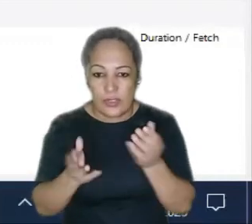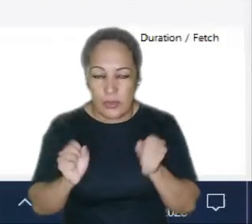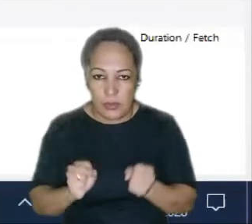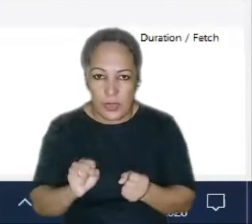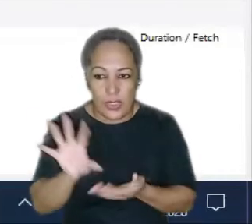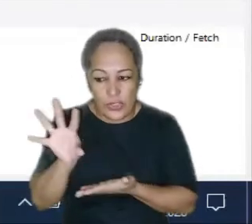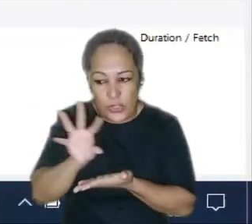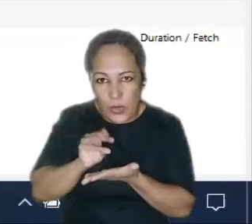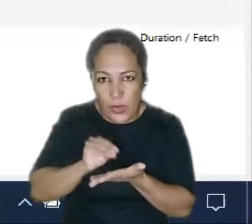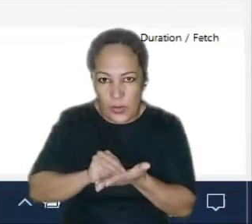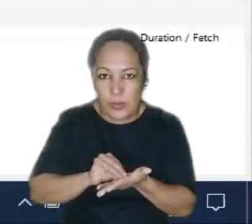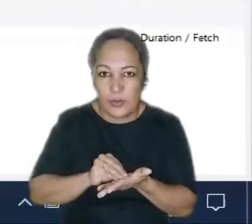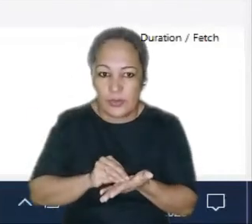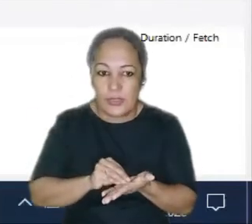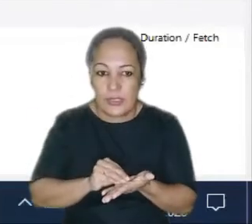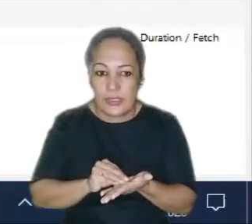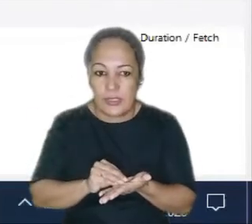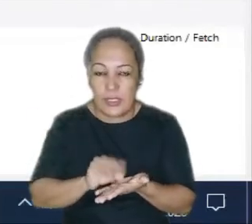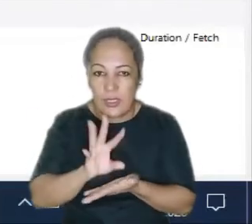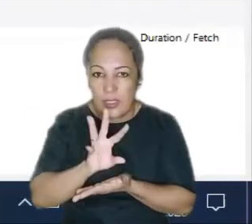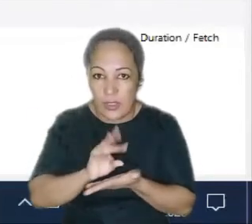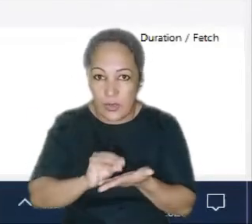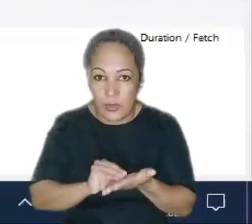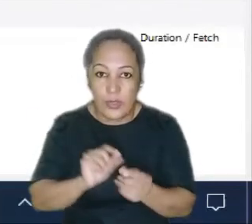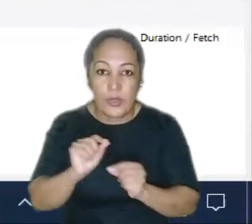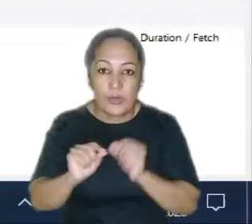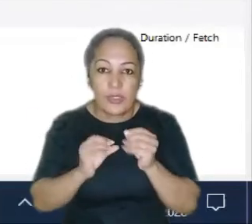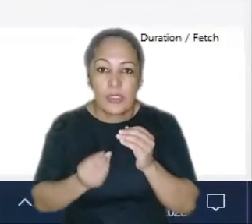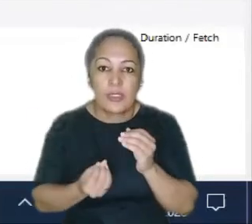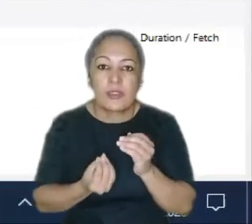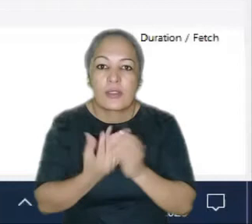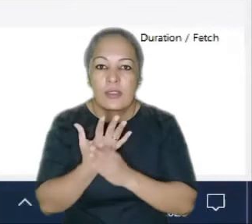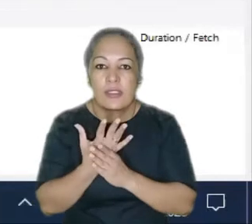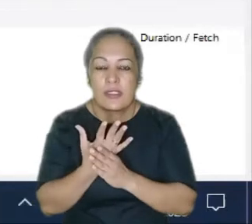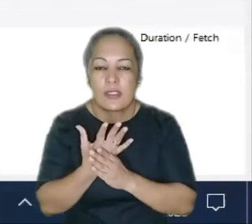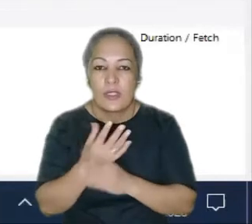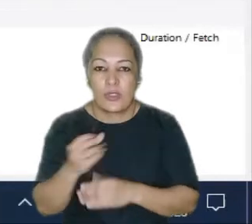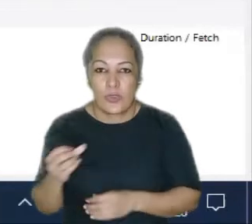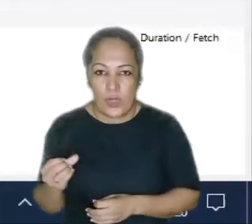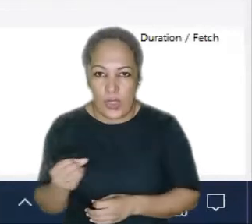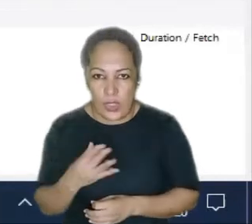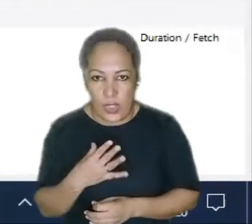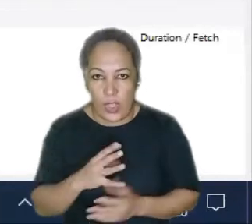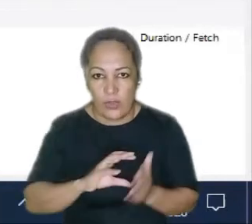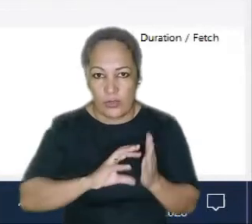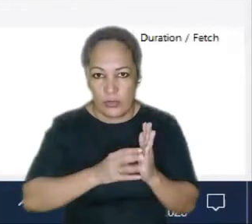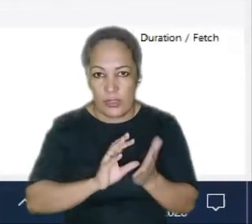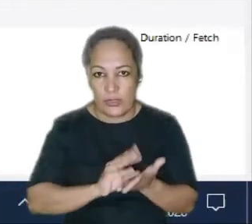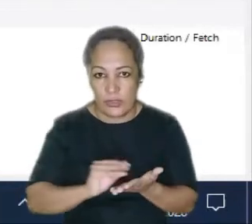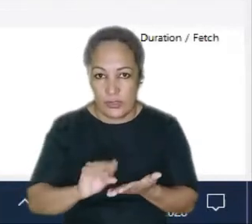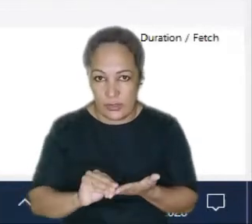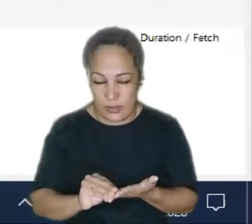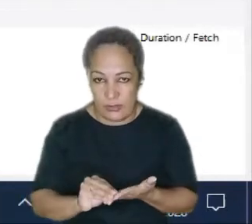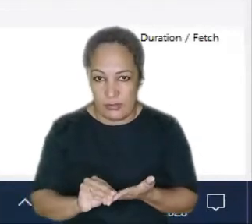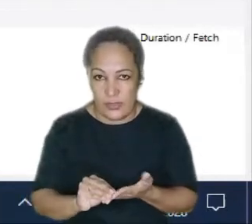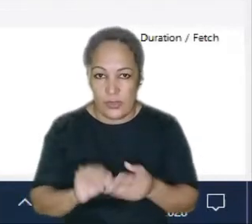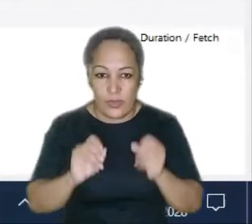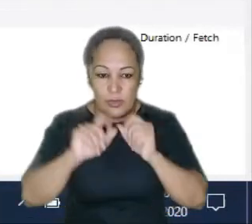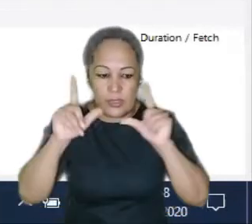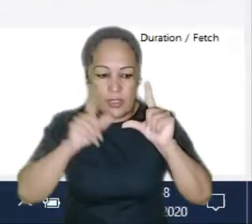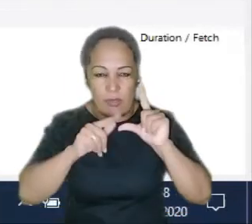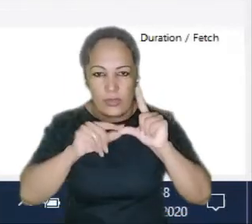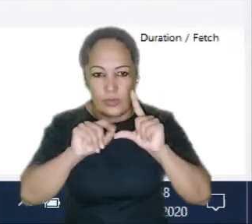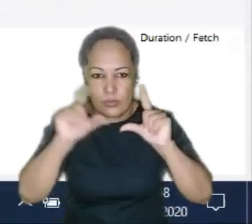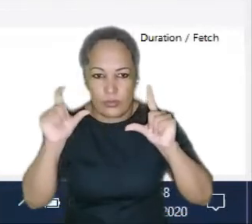ele anotadinho, que é a criação de uma nova base de dados. Então, vou aumentar aqui. Para a gente aumentar a fonte aqui, ó, Ctrl e o scroll